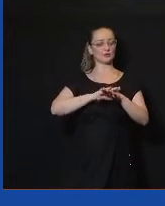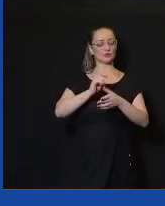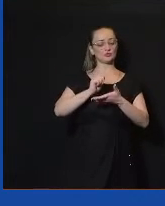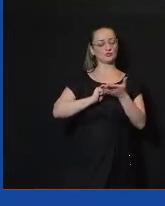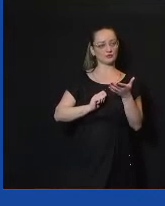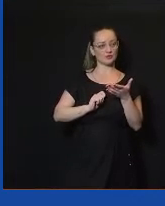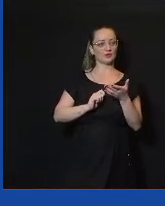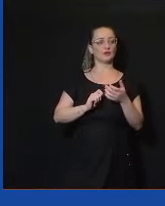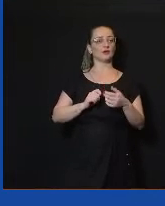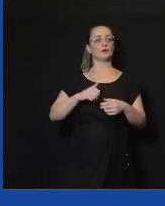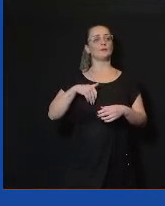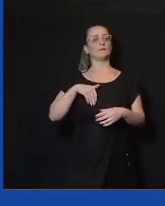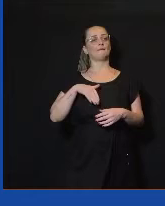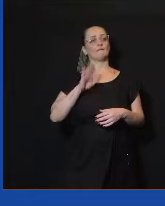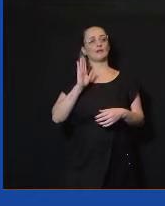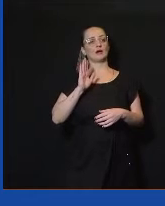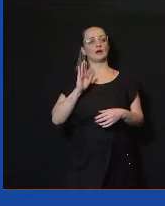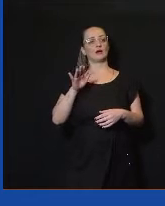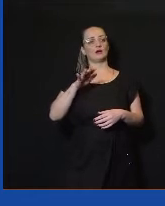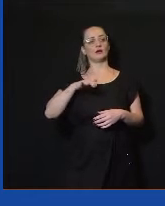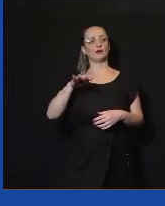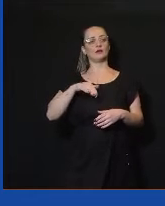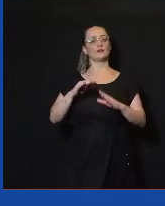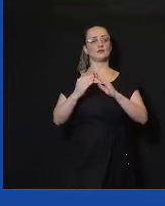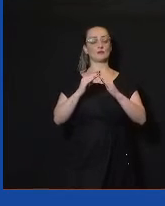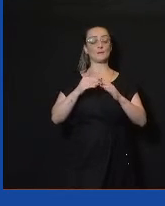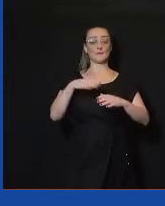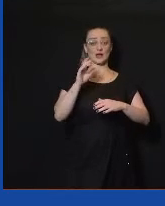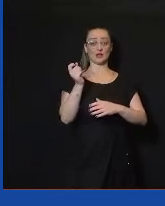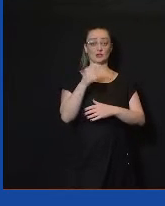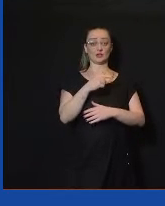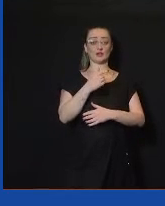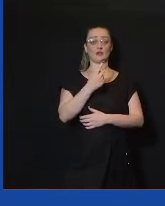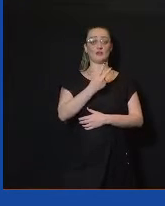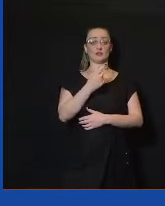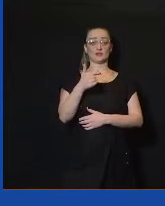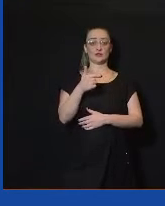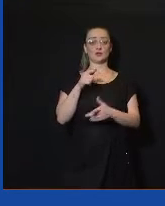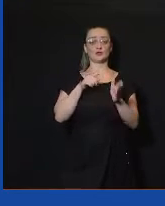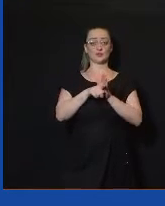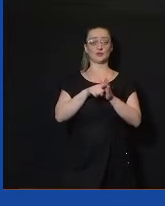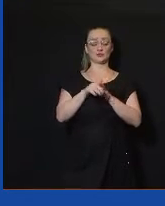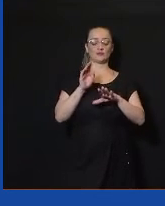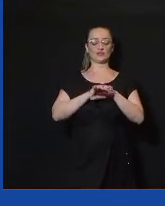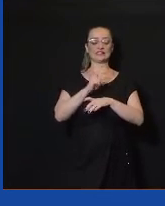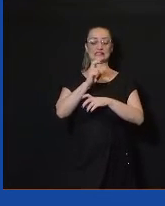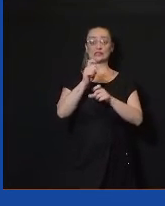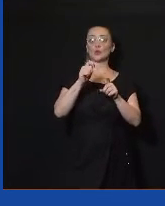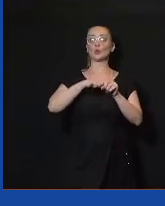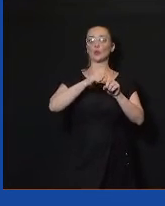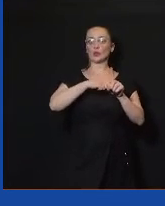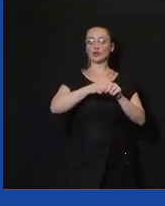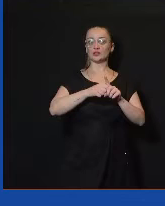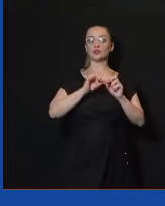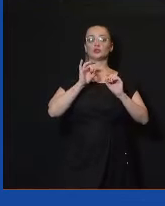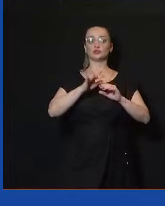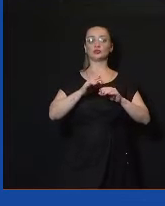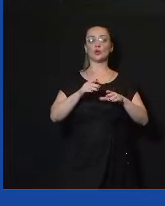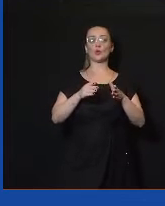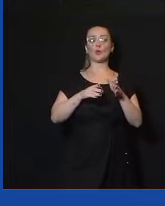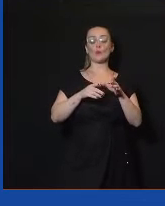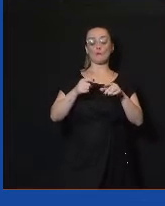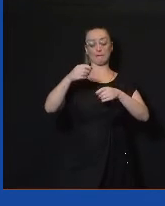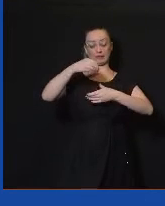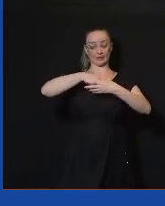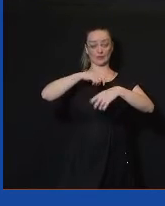nas mais de 20, e o Data Favela, nas mais de 27 pesquisas que nós realizamos nos últimos 5 meses, apenas sobre o processo de pandemia, a gente